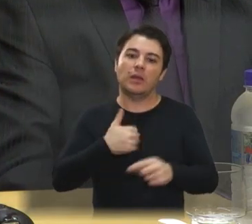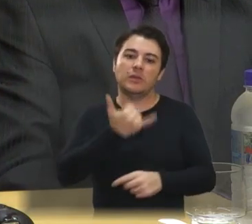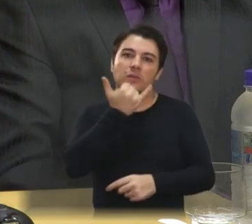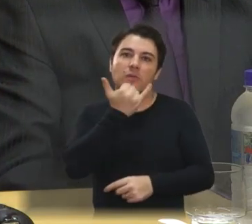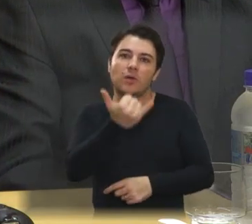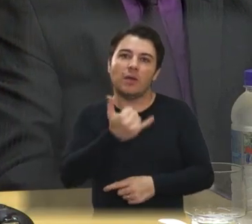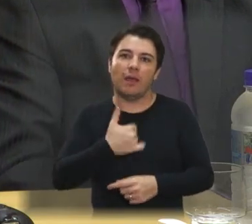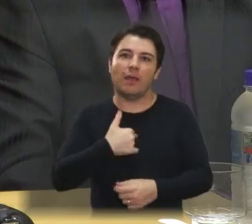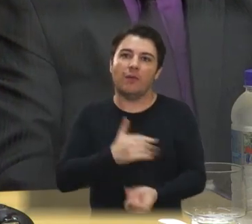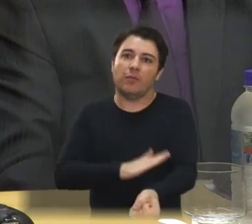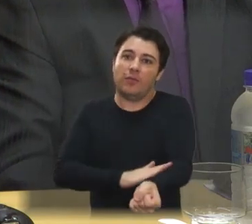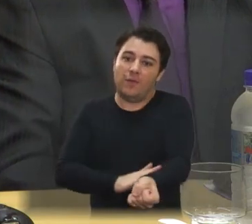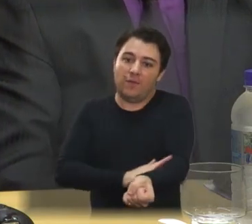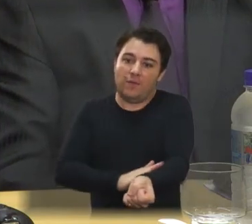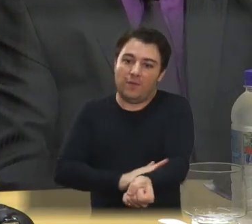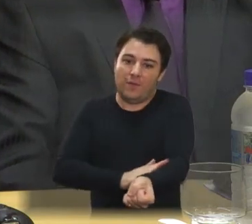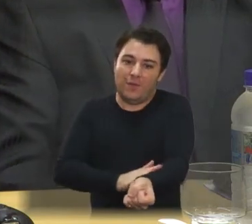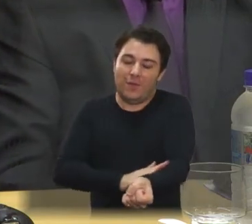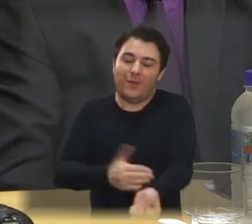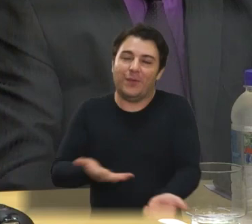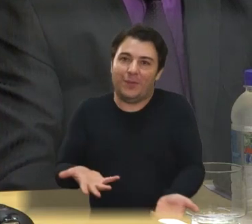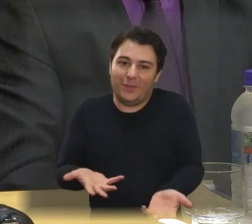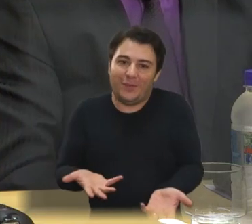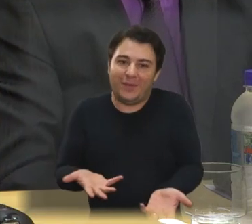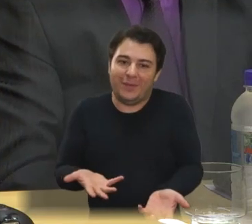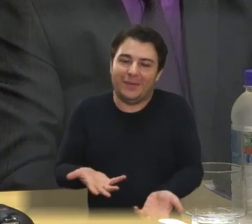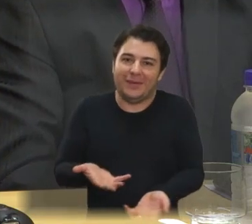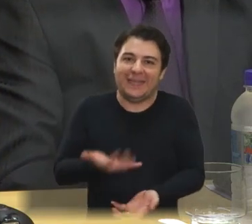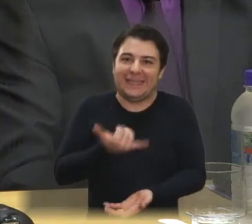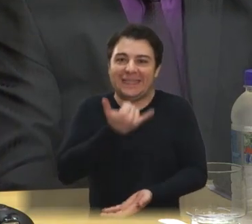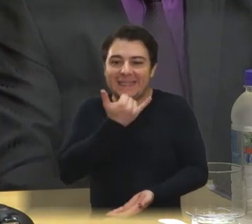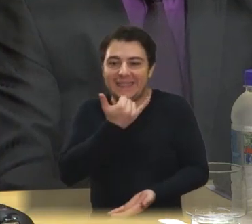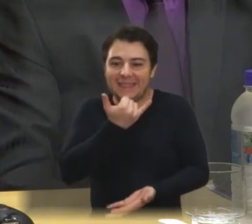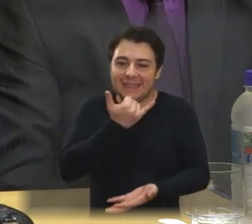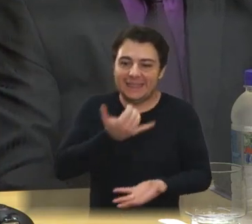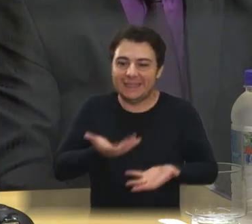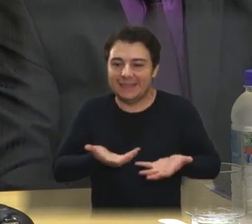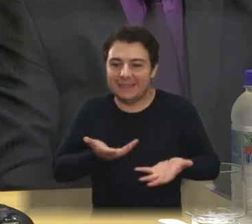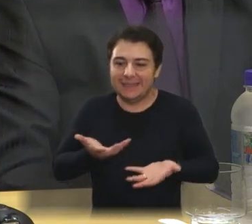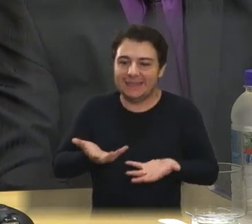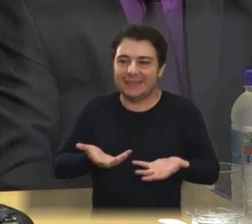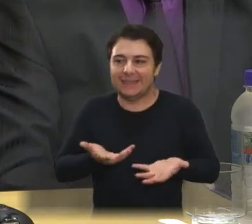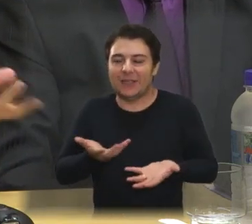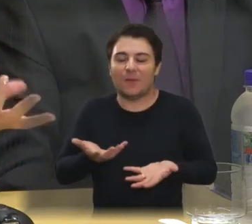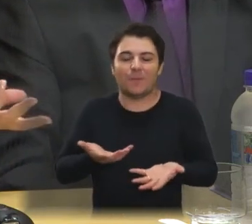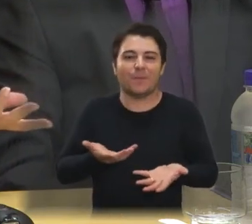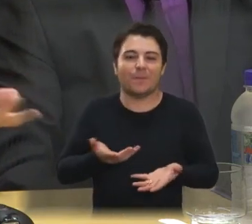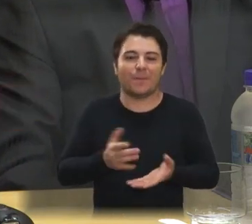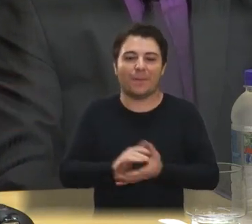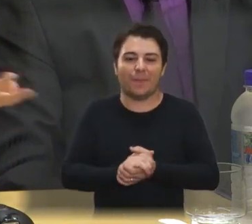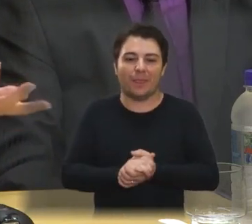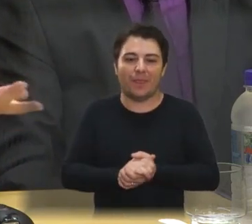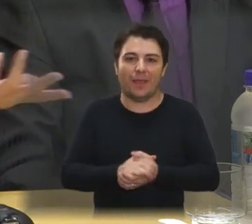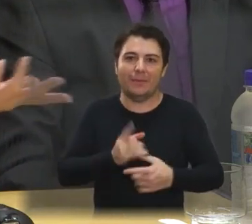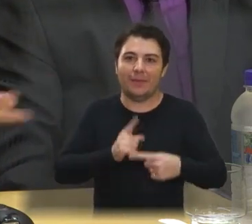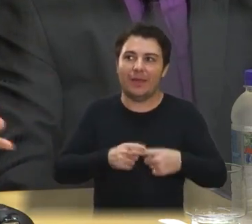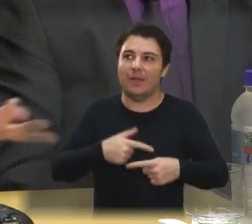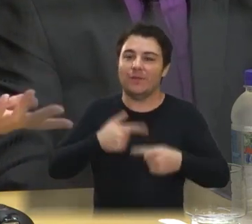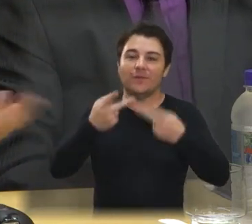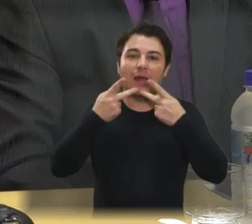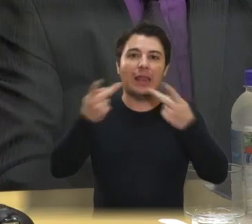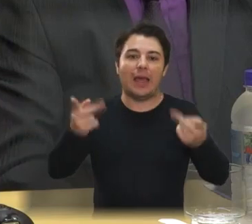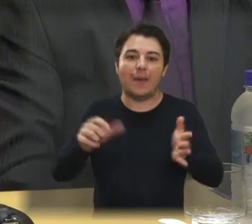desculpas que eu estou um pouco nervosa também e a área é bem isso para falar é para